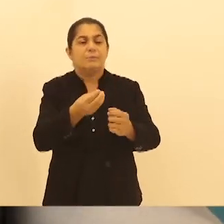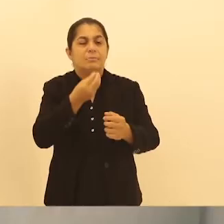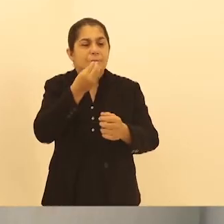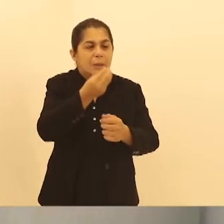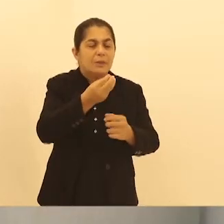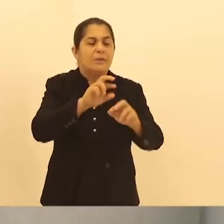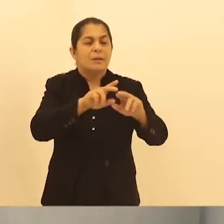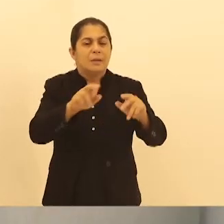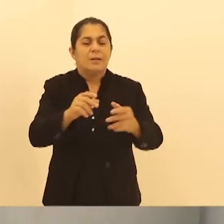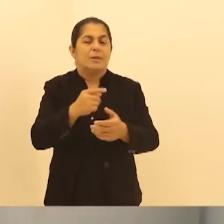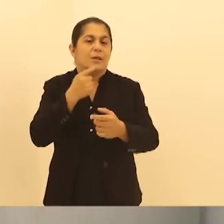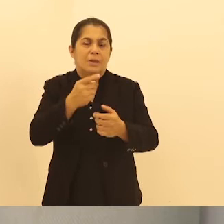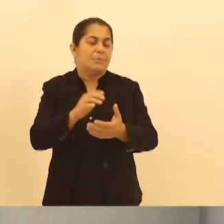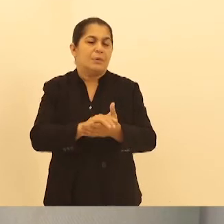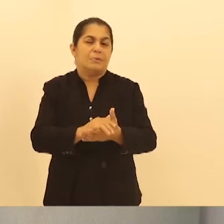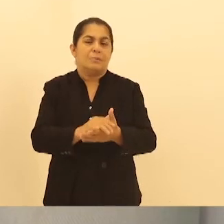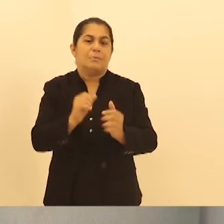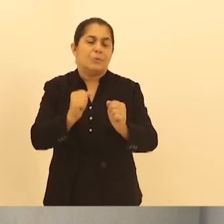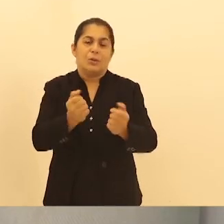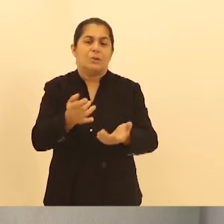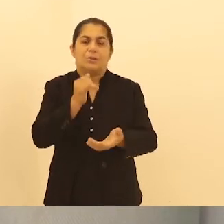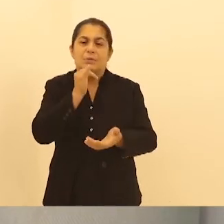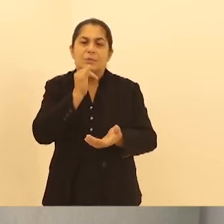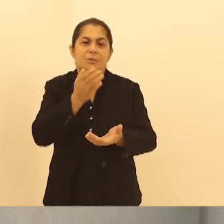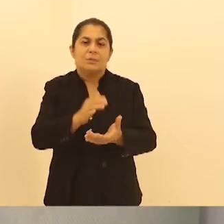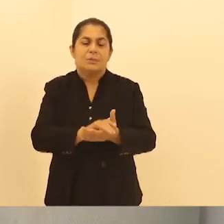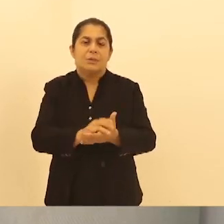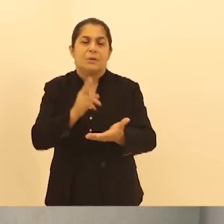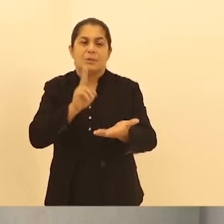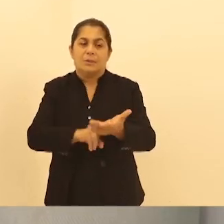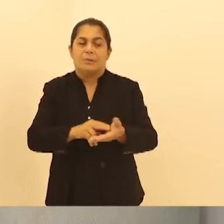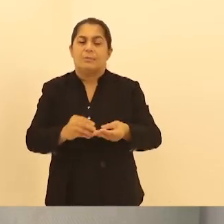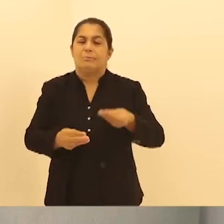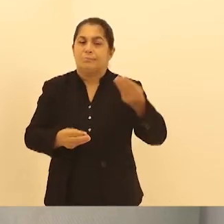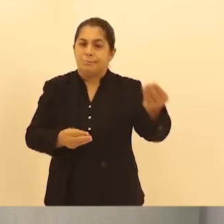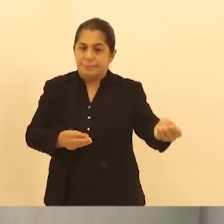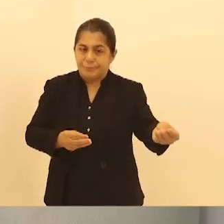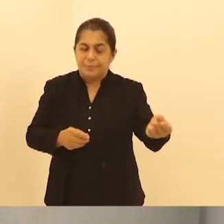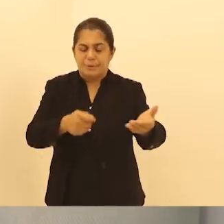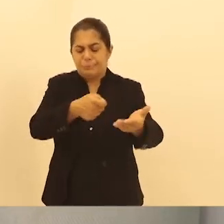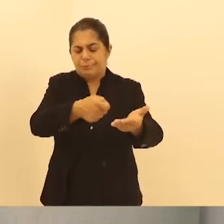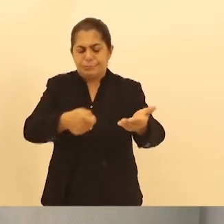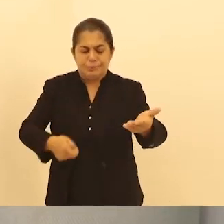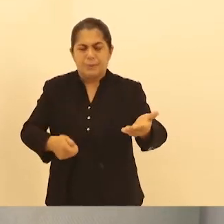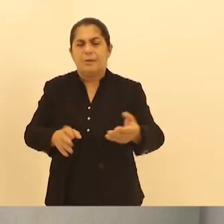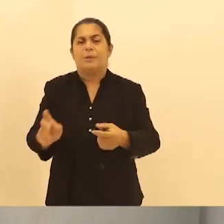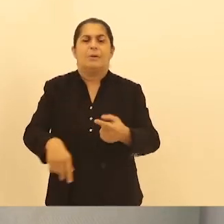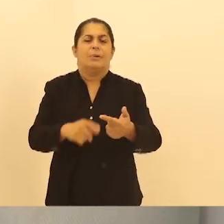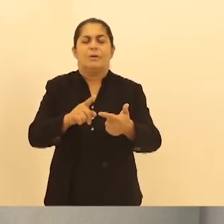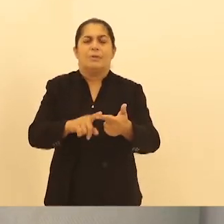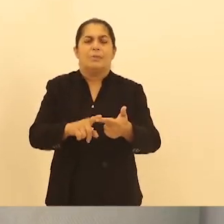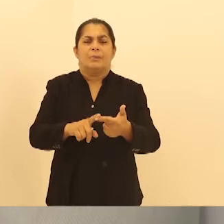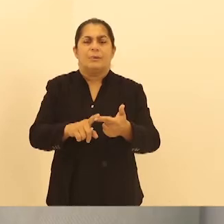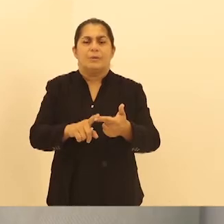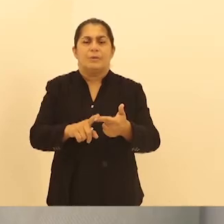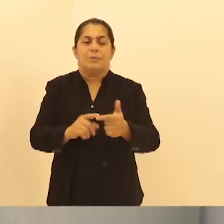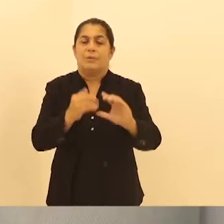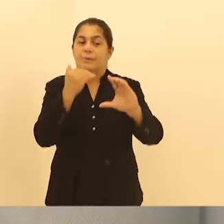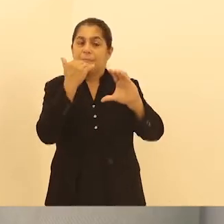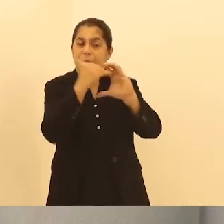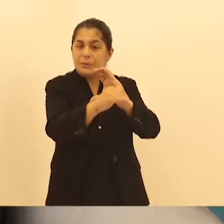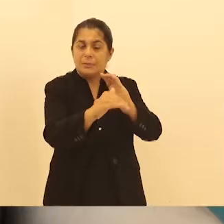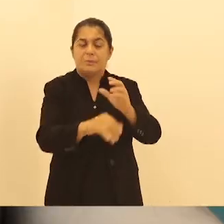através de uma simples uma simples carta como pode também através de um